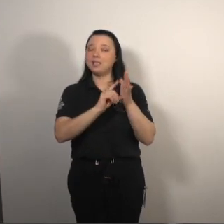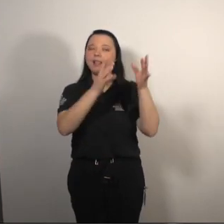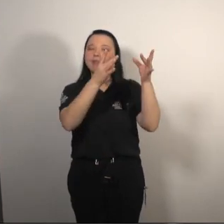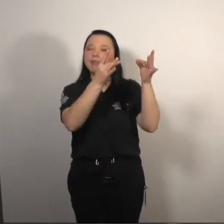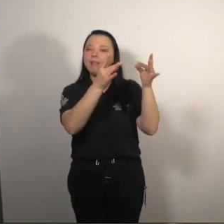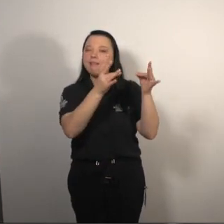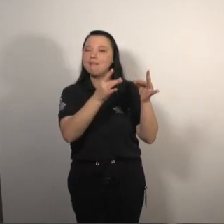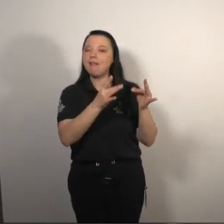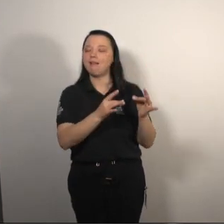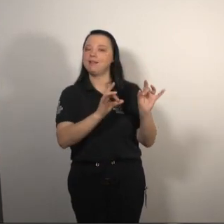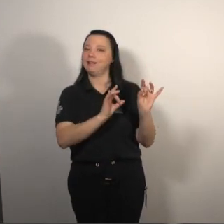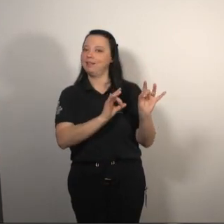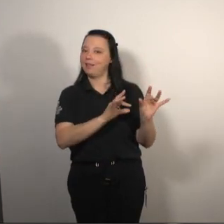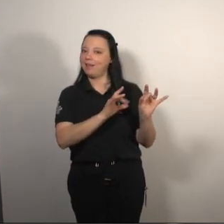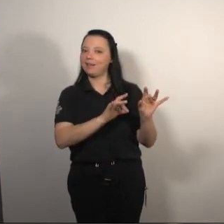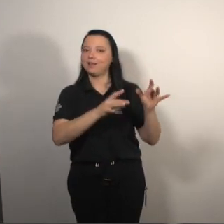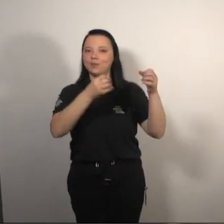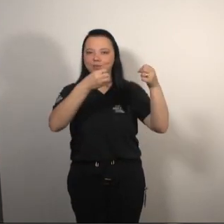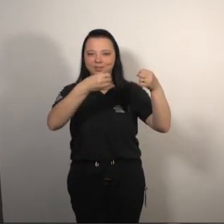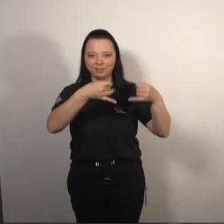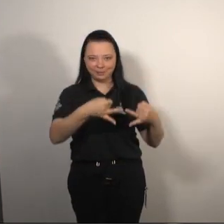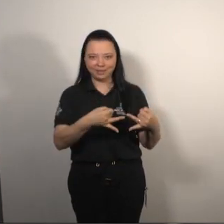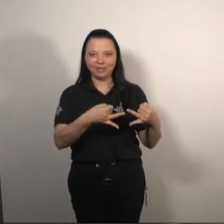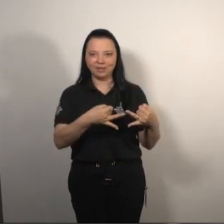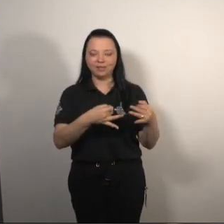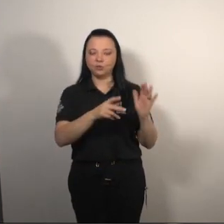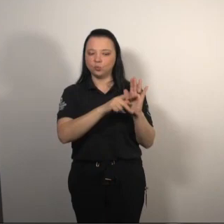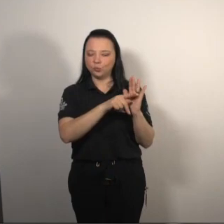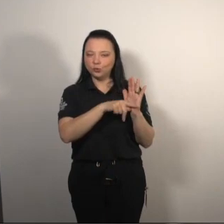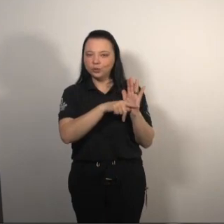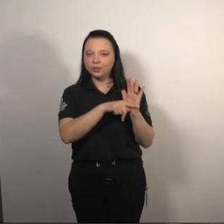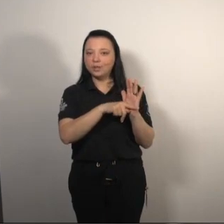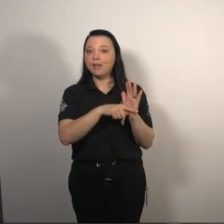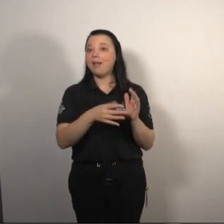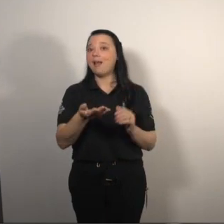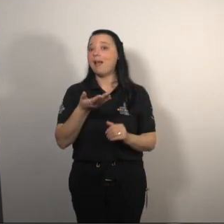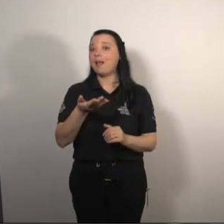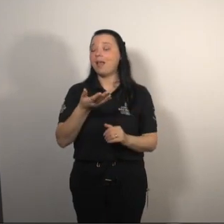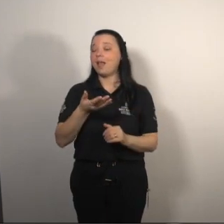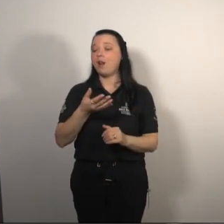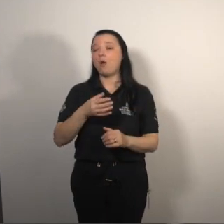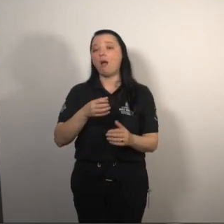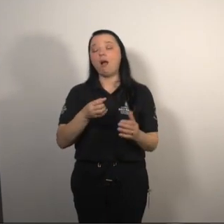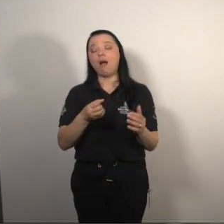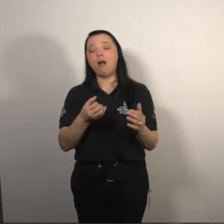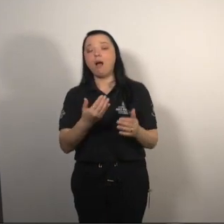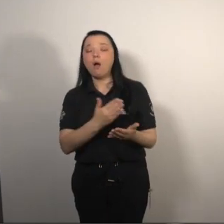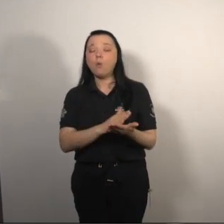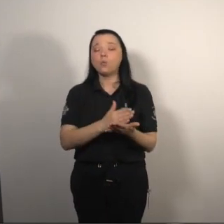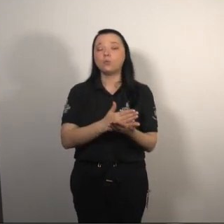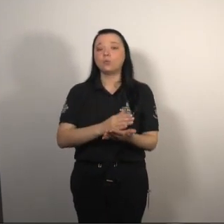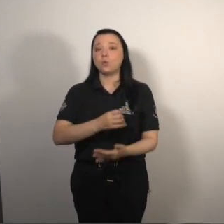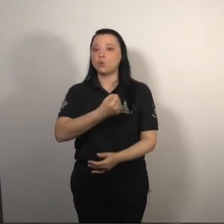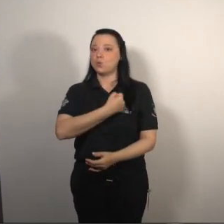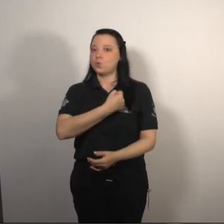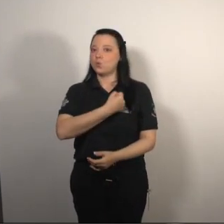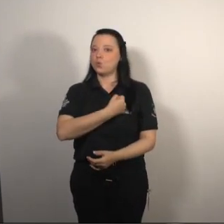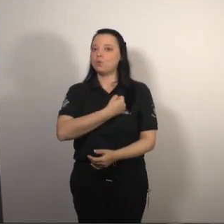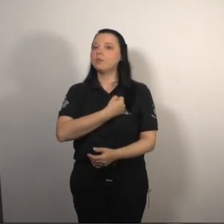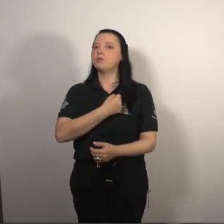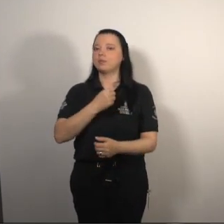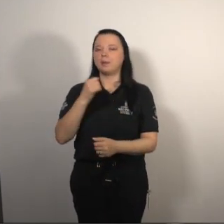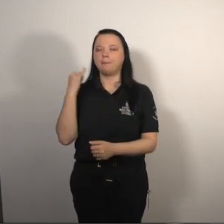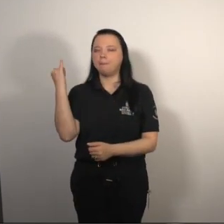detalhes técnicos do programa, queria passar alguns números que são importantes a gente estar relatando